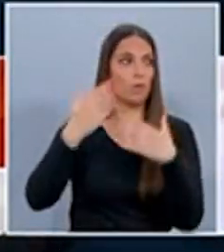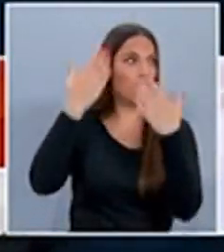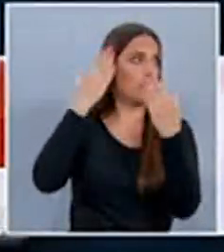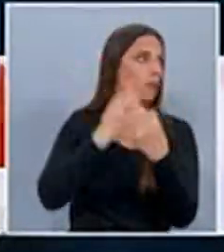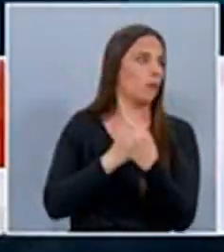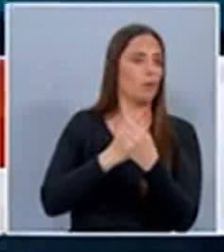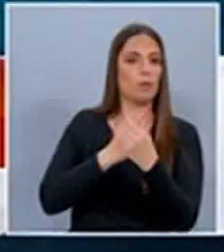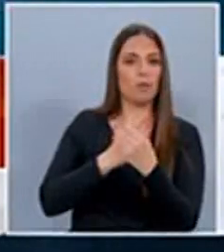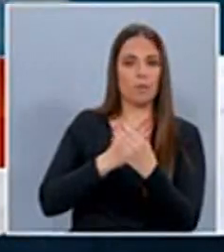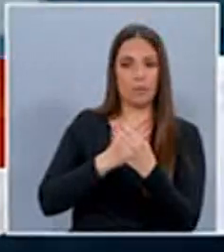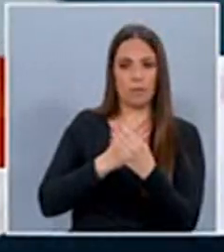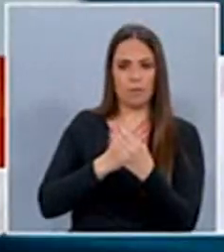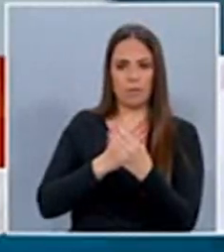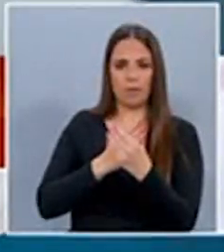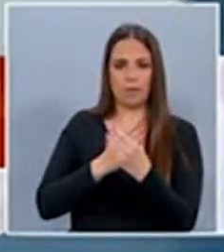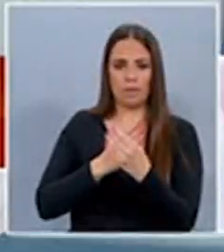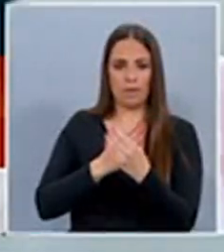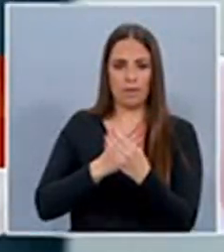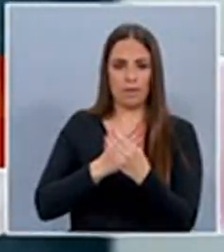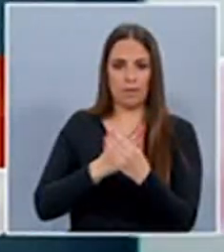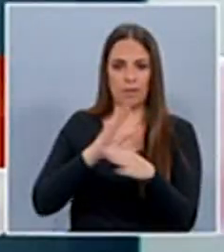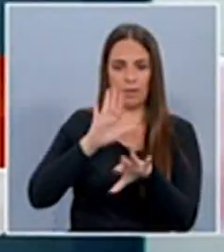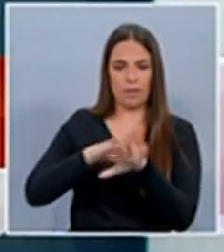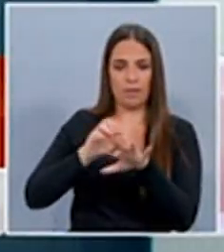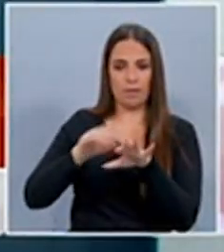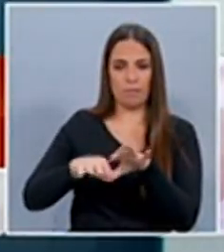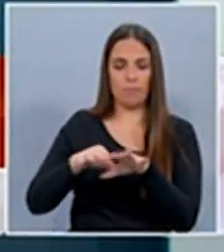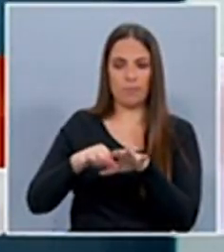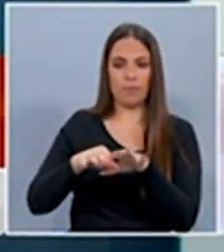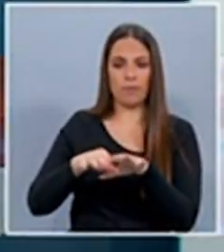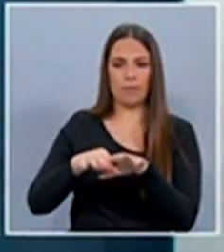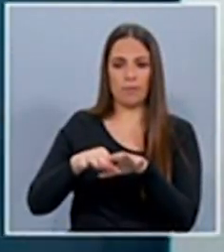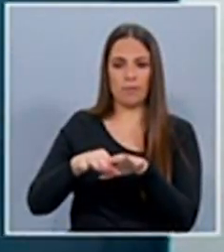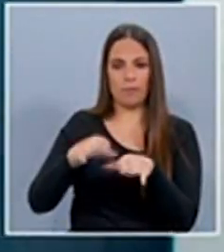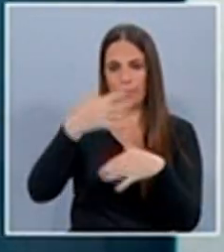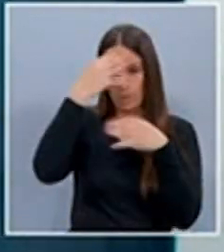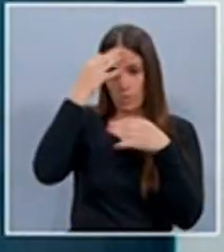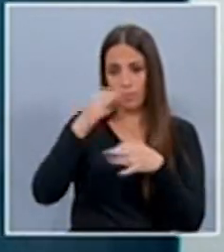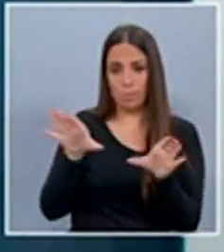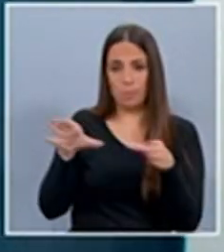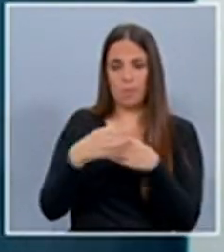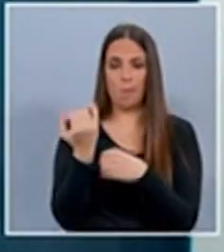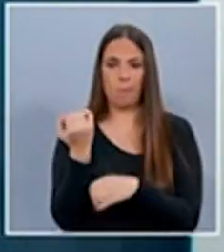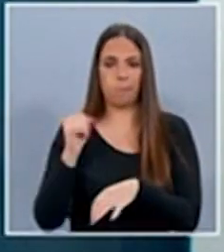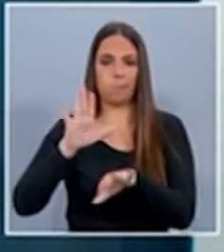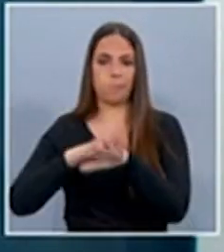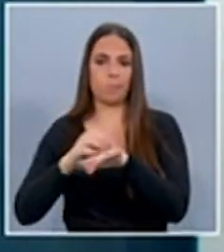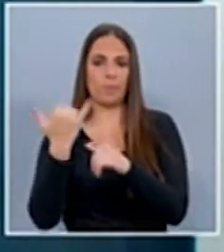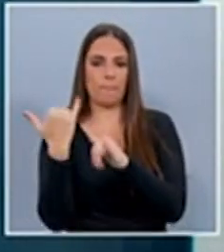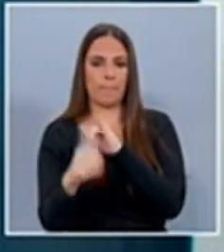processo disciplinar contra o ator por violar os padrões de conduta do grupo ao ter agredido o apresentador.